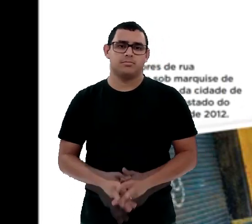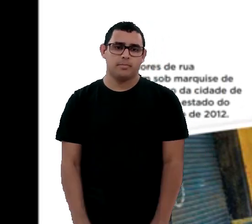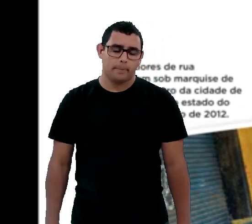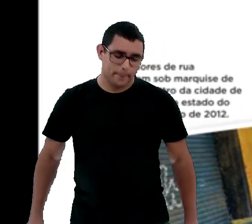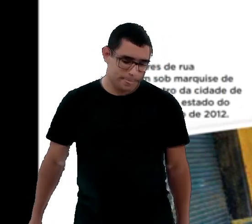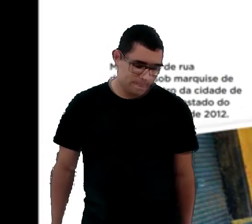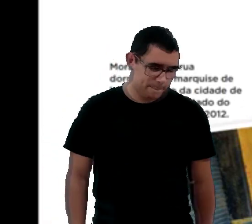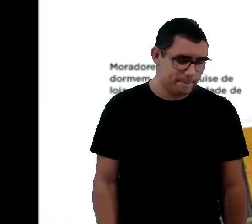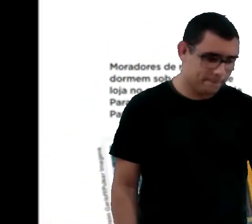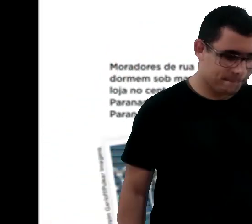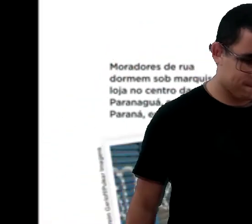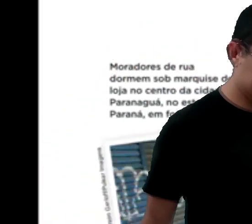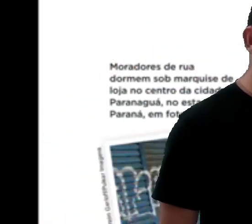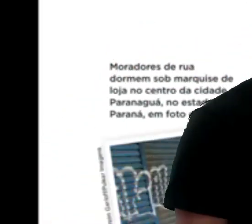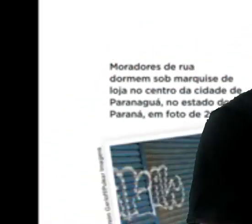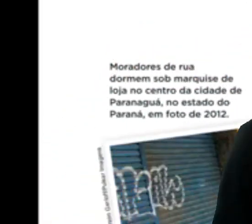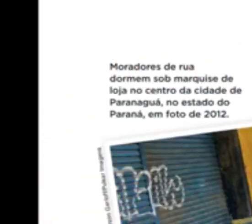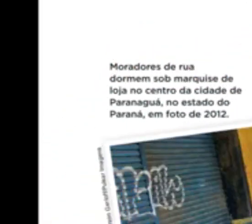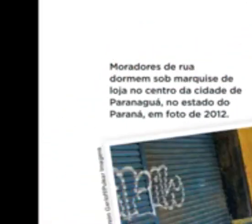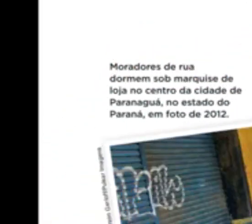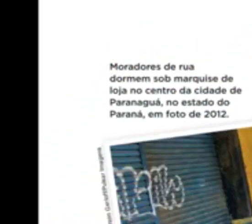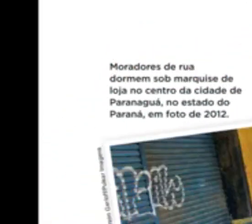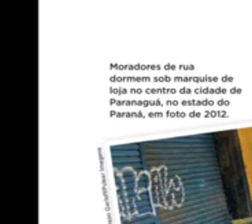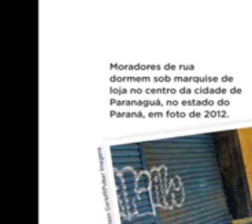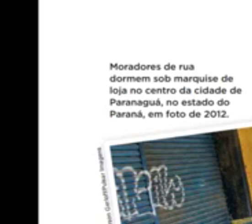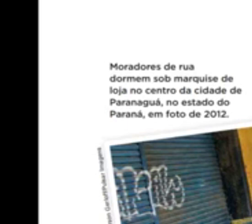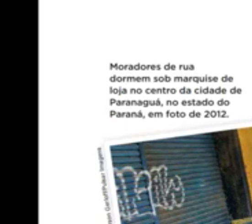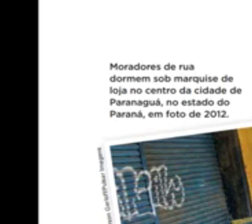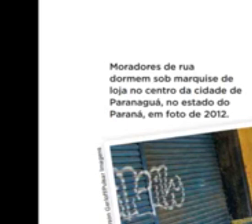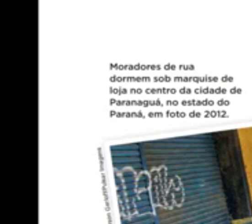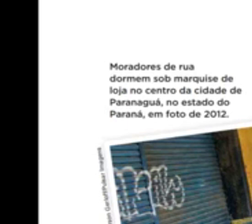Então, o socialista não pode querer bem. O socialista tem que querer apenas o de sobreviver.